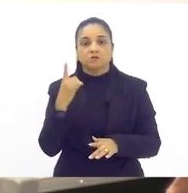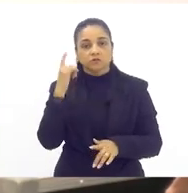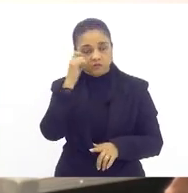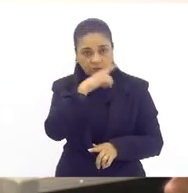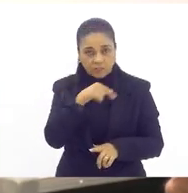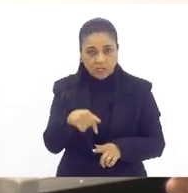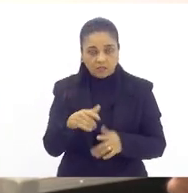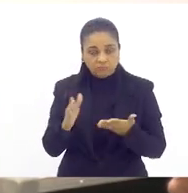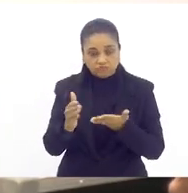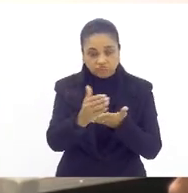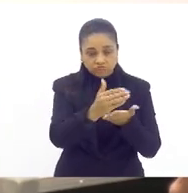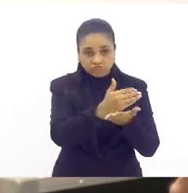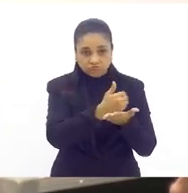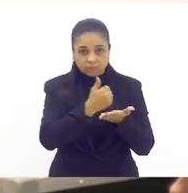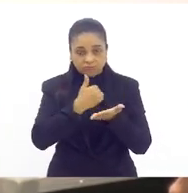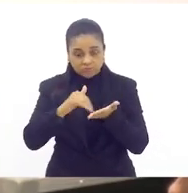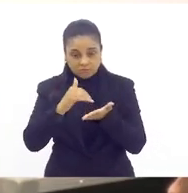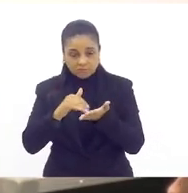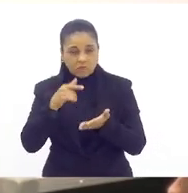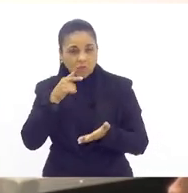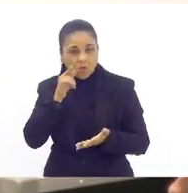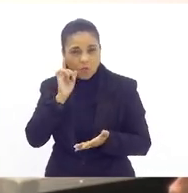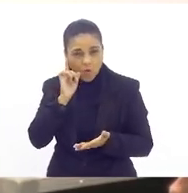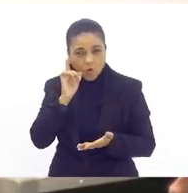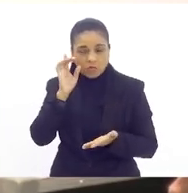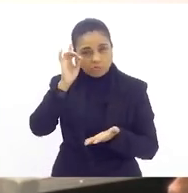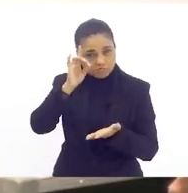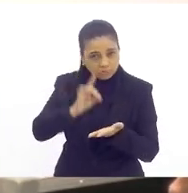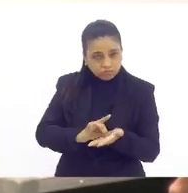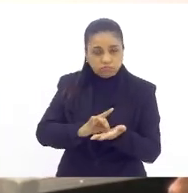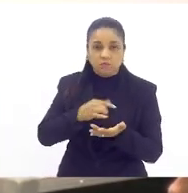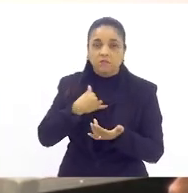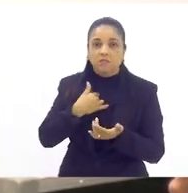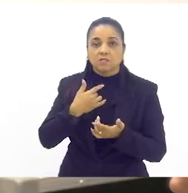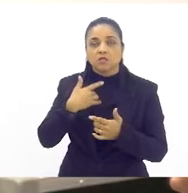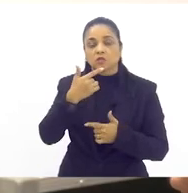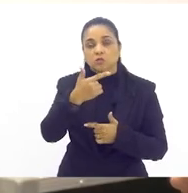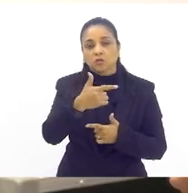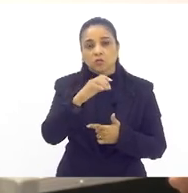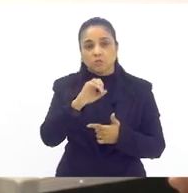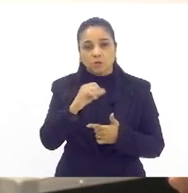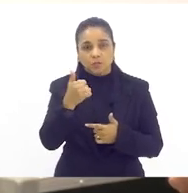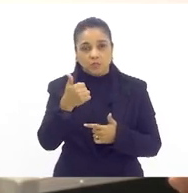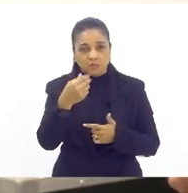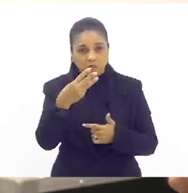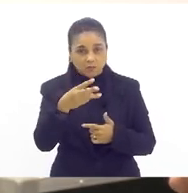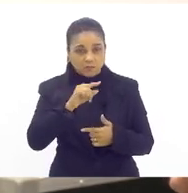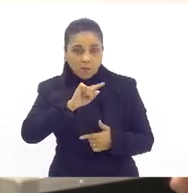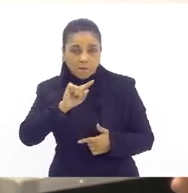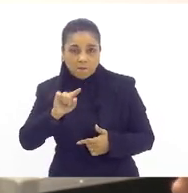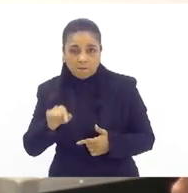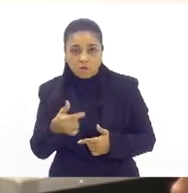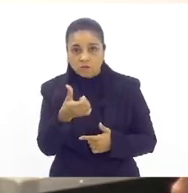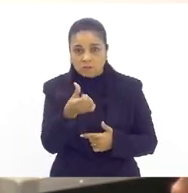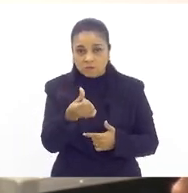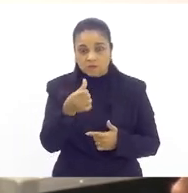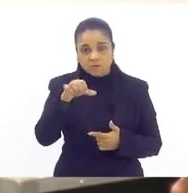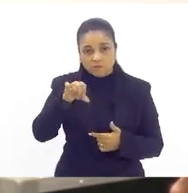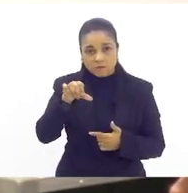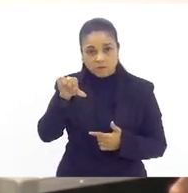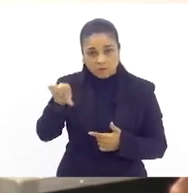sondagem da secretaria que eu busquei ontem dados oficiais em 2013 nós tínhamos 1699 Alunos